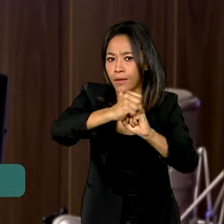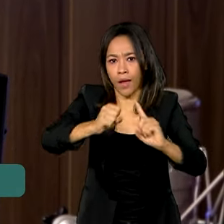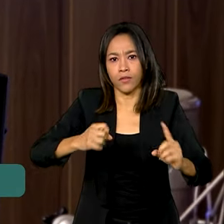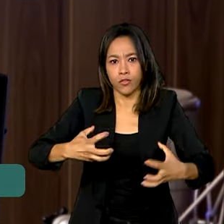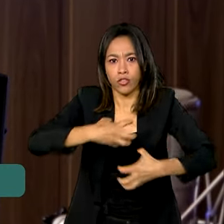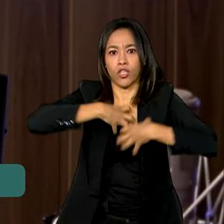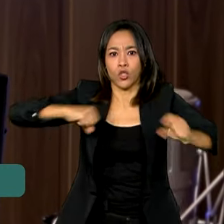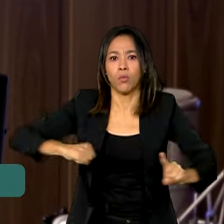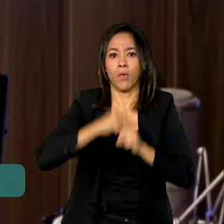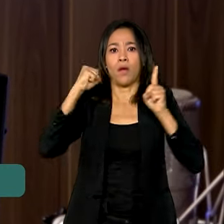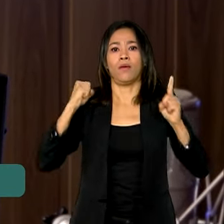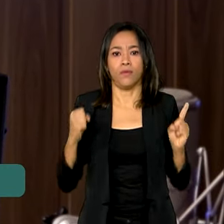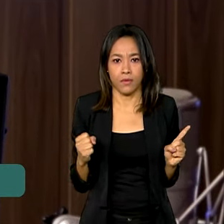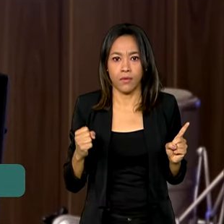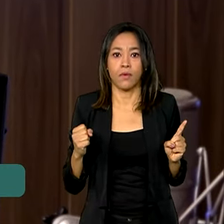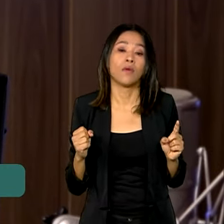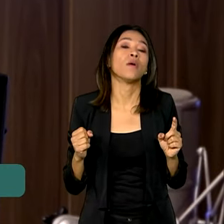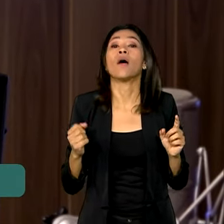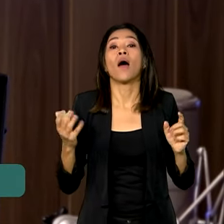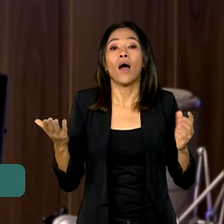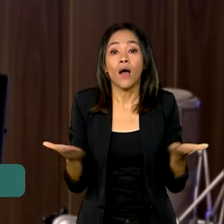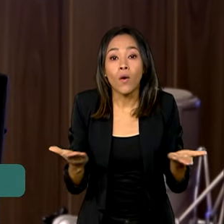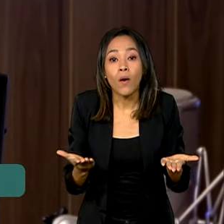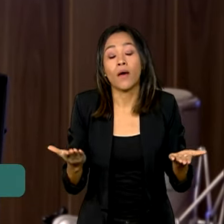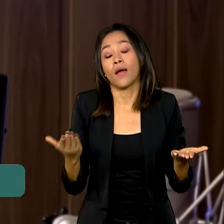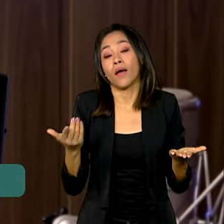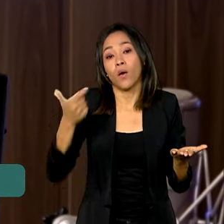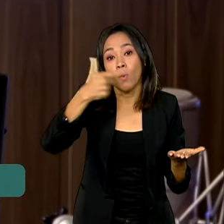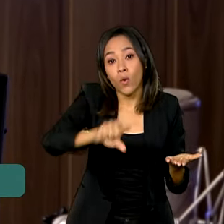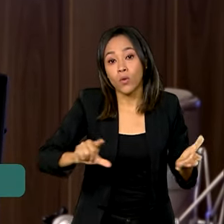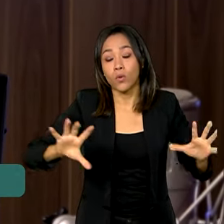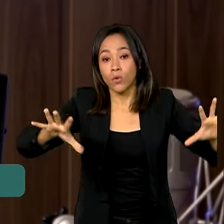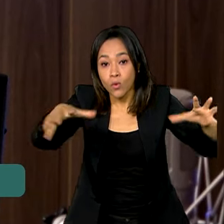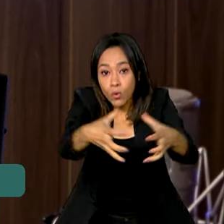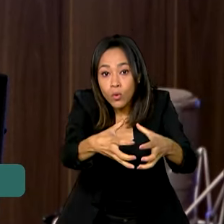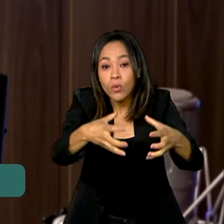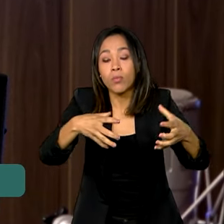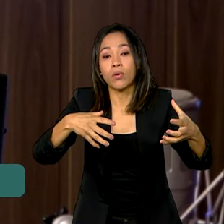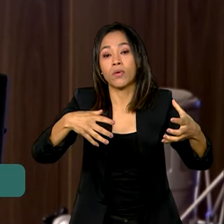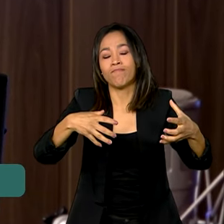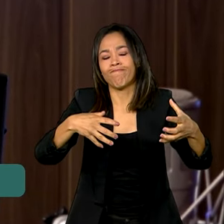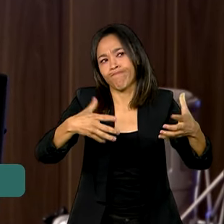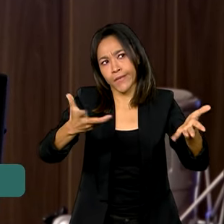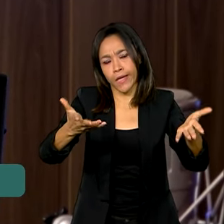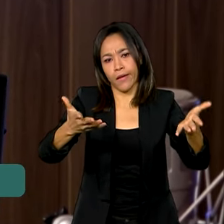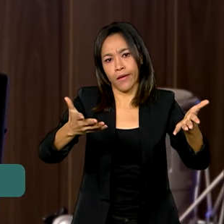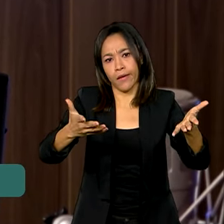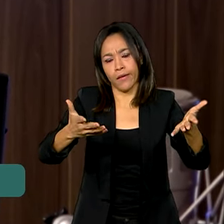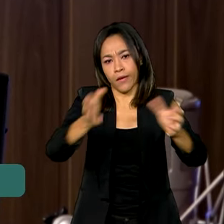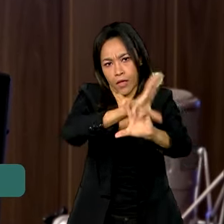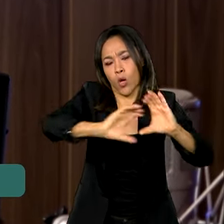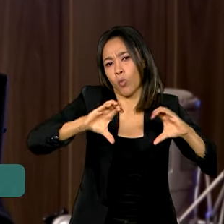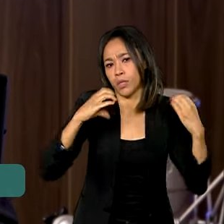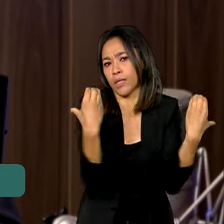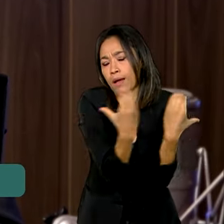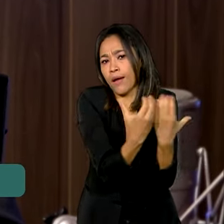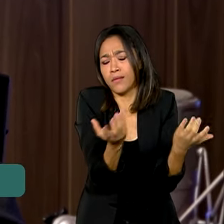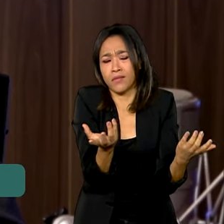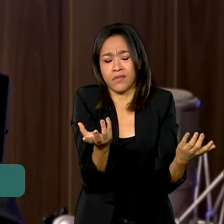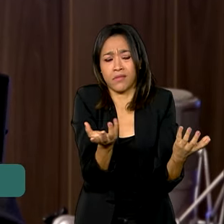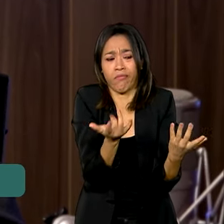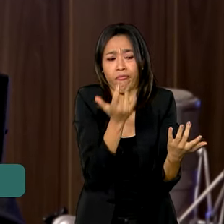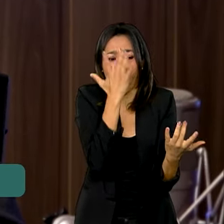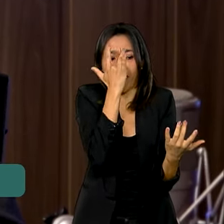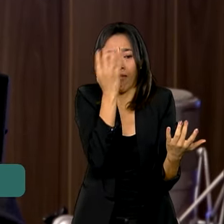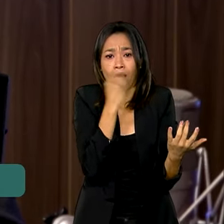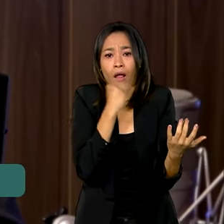aqueles que estão em desigualdades né nas comunidades mais eh eh suscetíveis a a